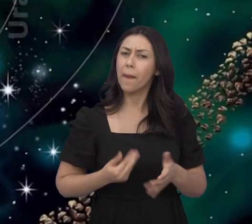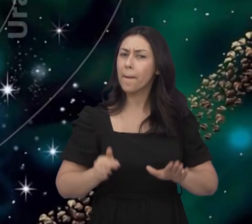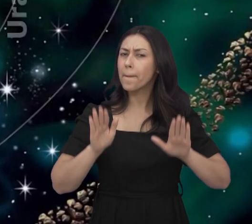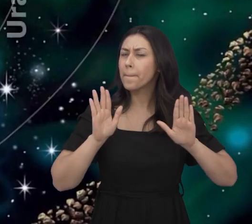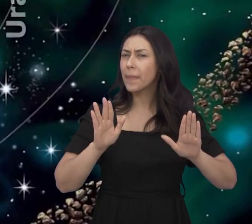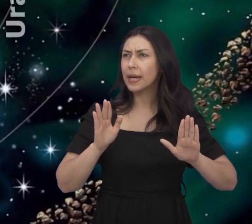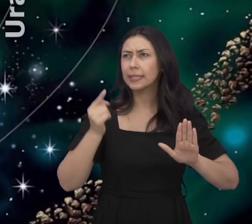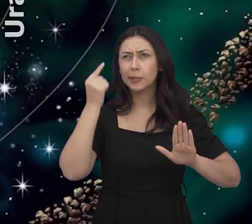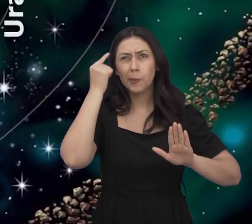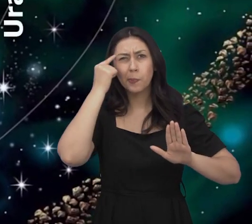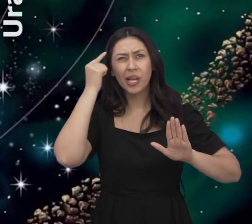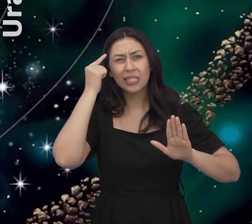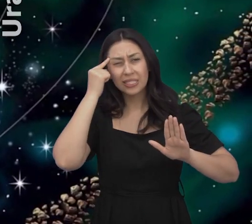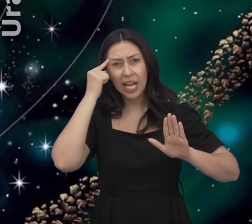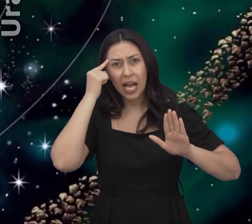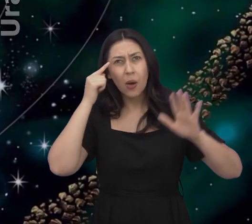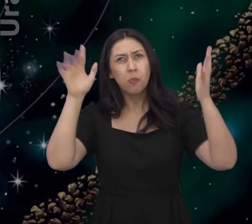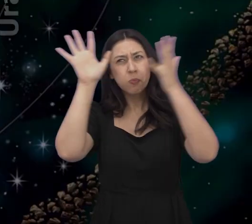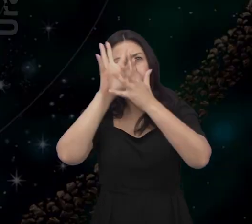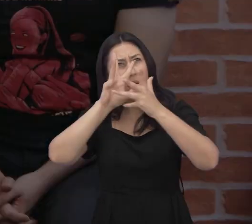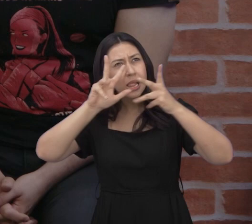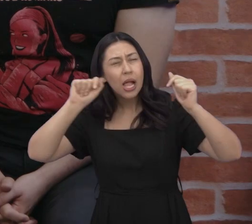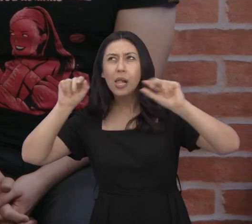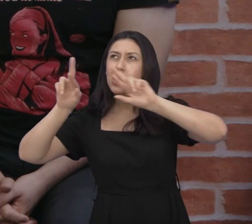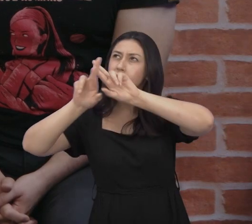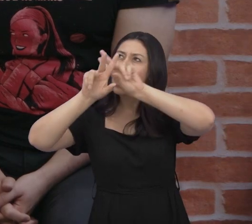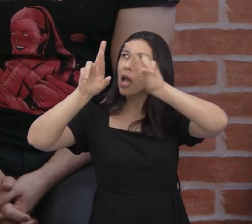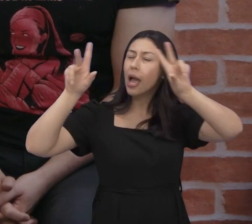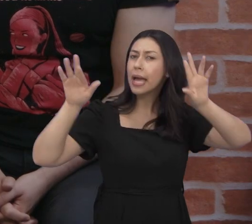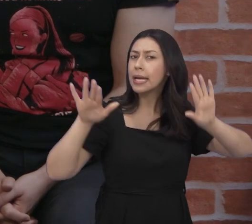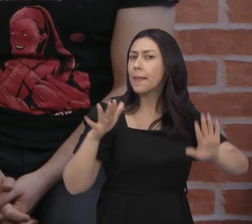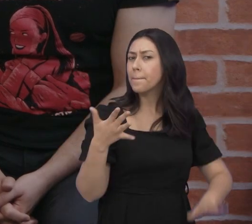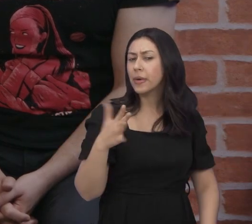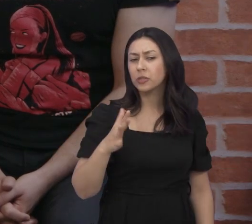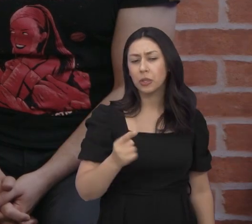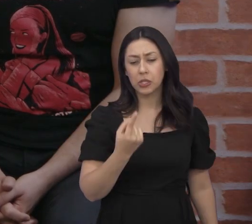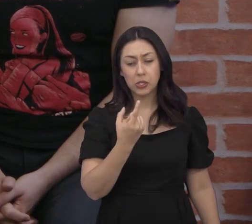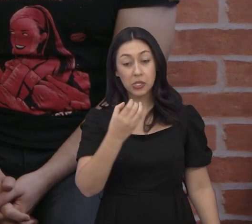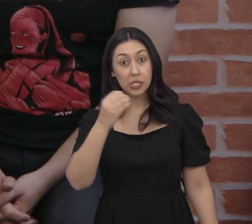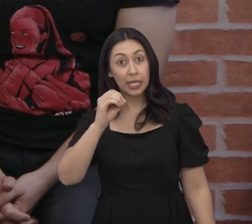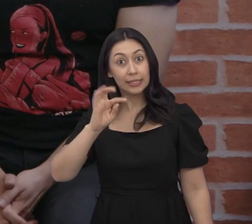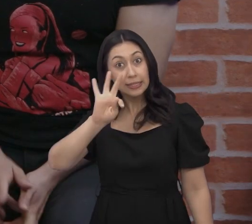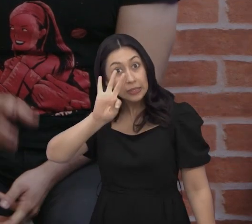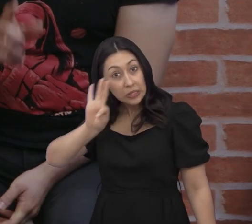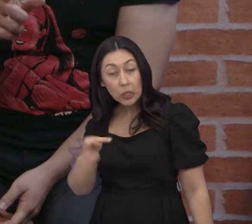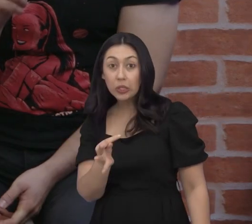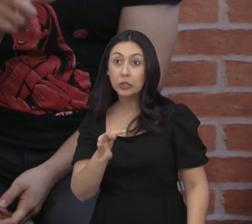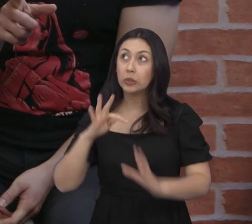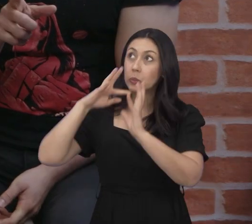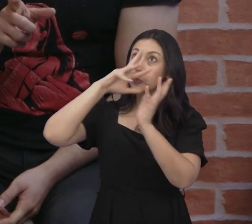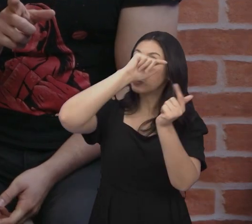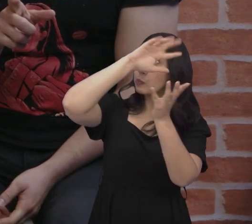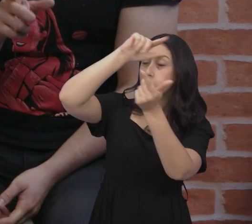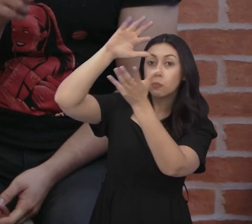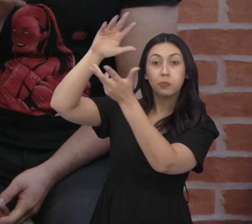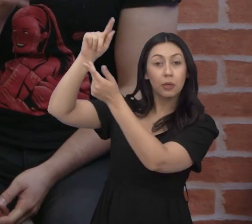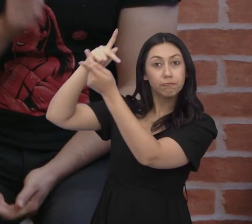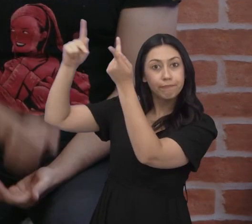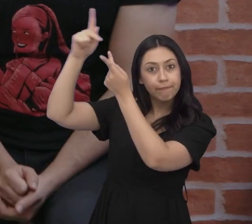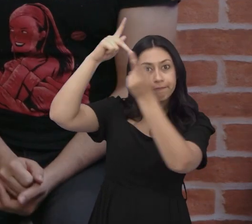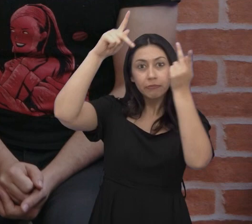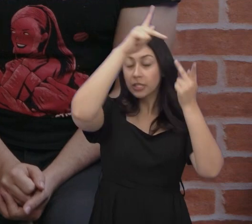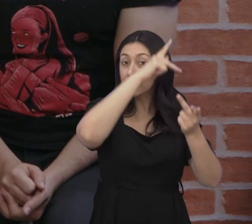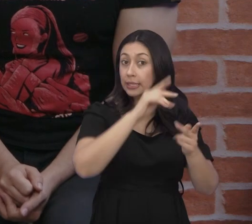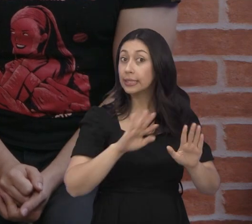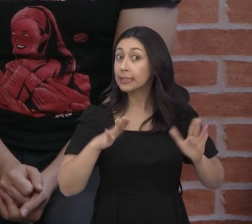se levar em consideração a Via Láctea como um todo, a estimativa é que existam 10 trilhões de planetas. E digo mais, hein? Segundo